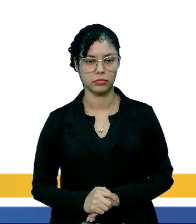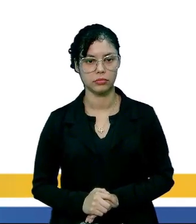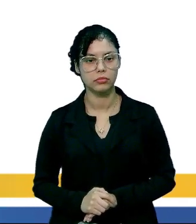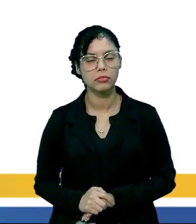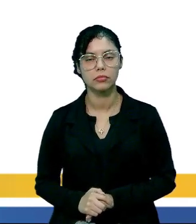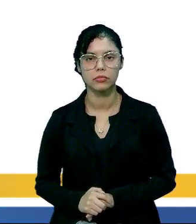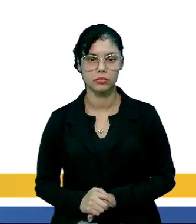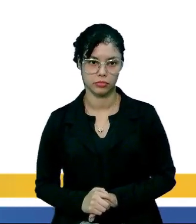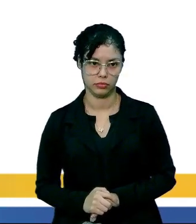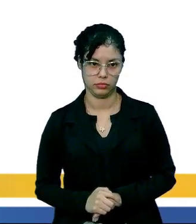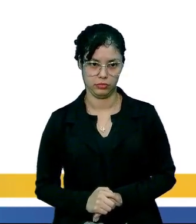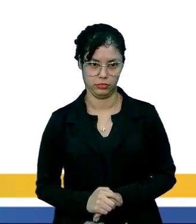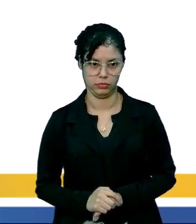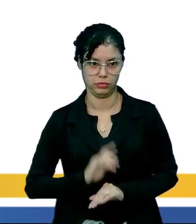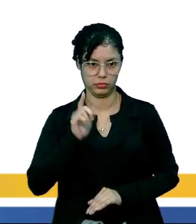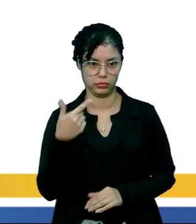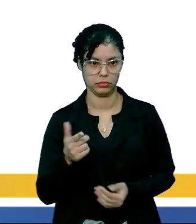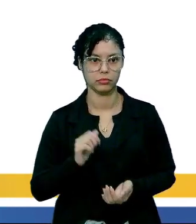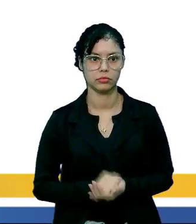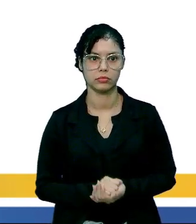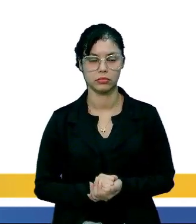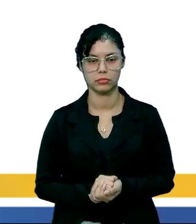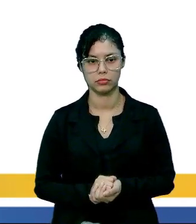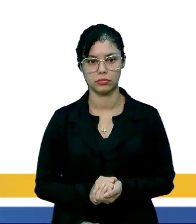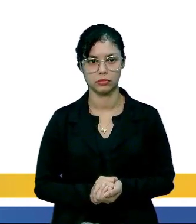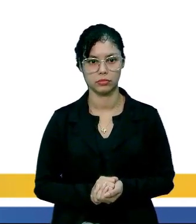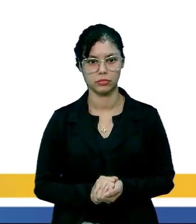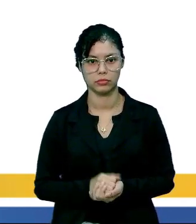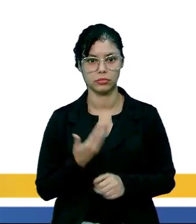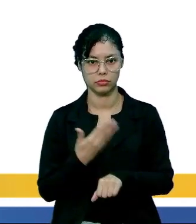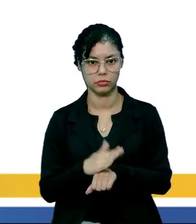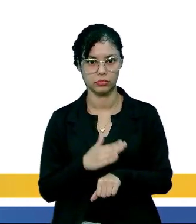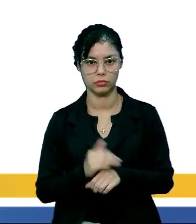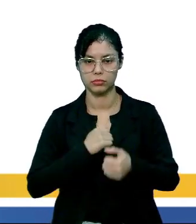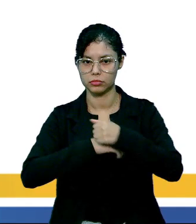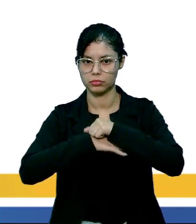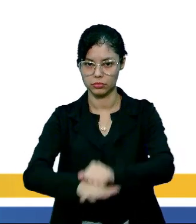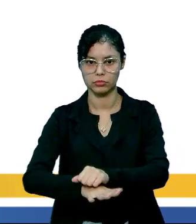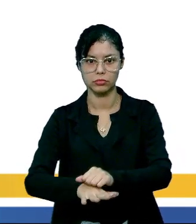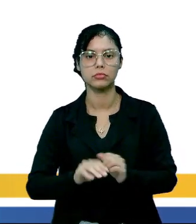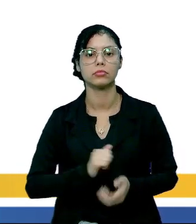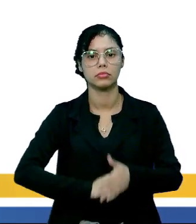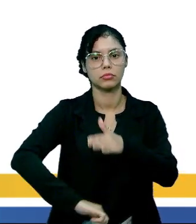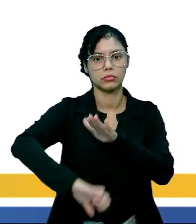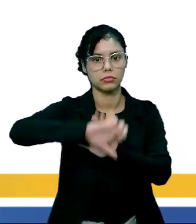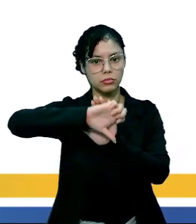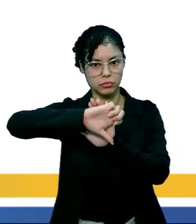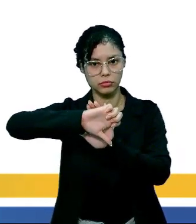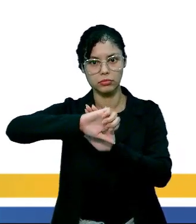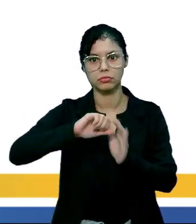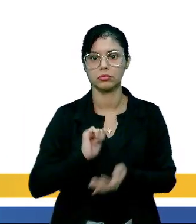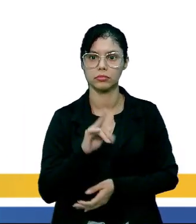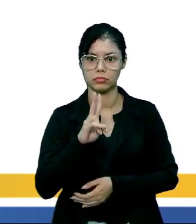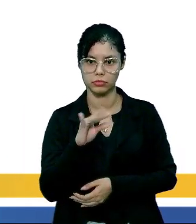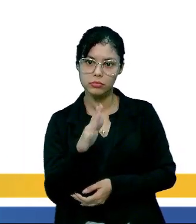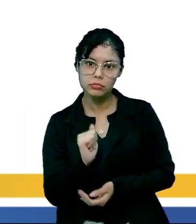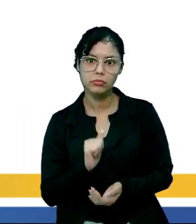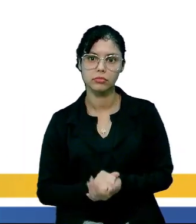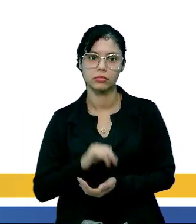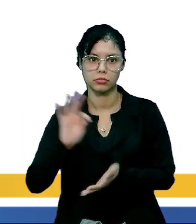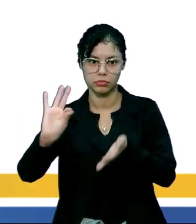aí o próximo inciso. A prática de racismo constitui crime inafiançável